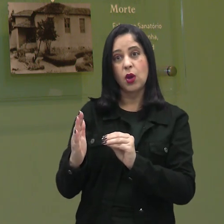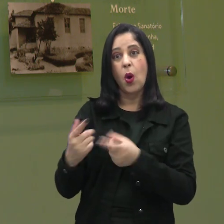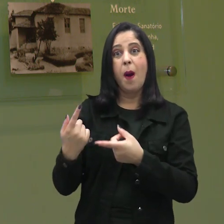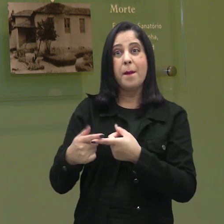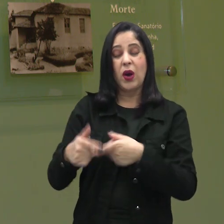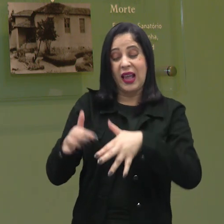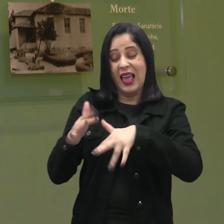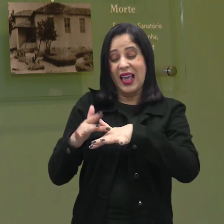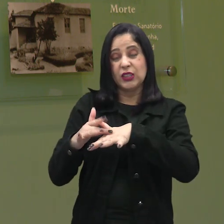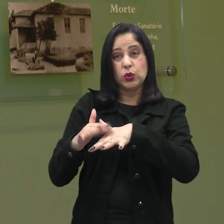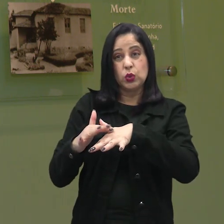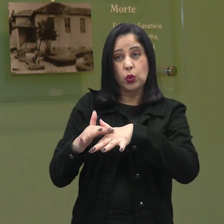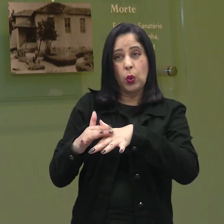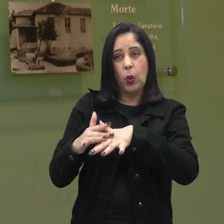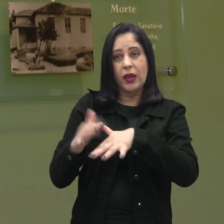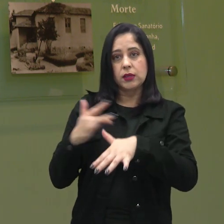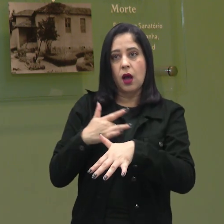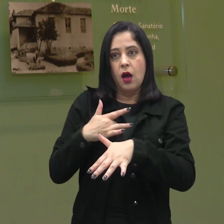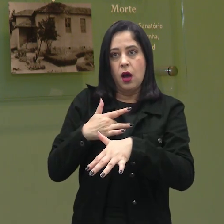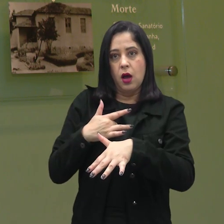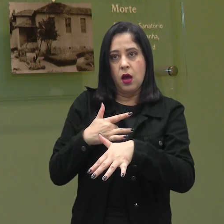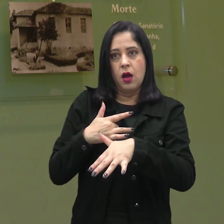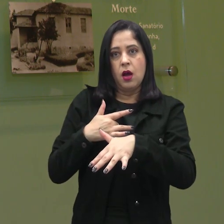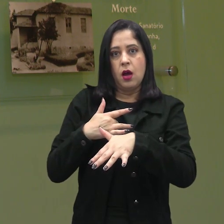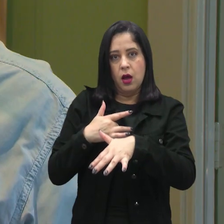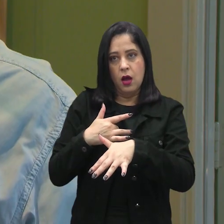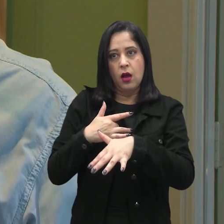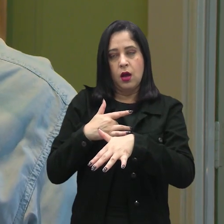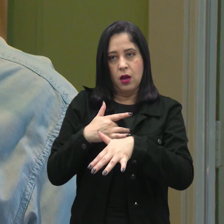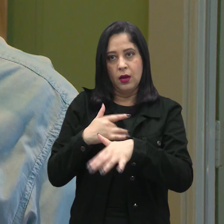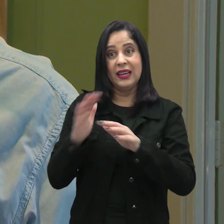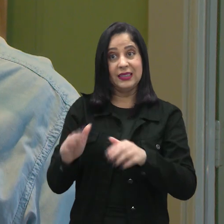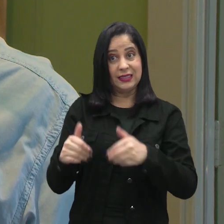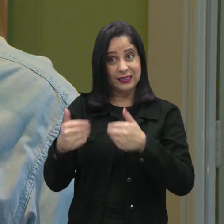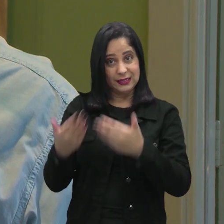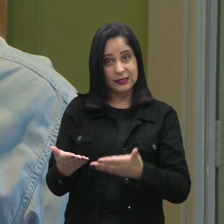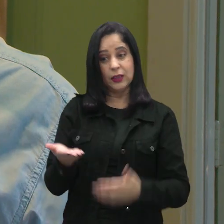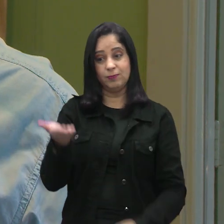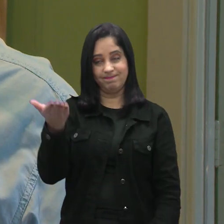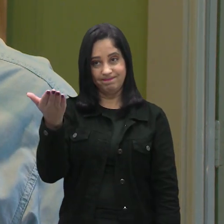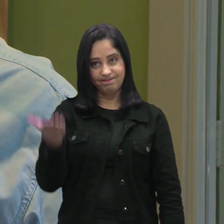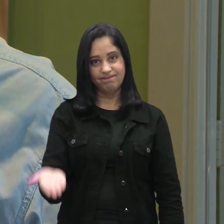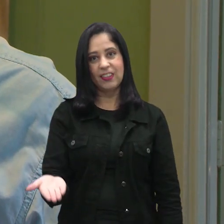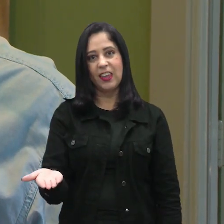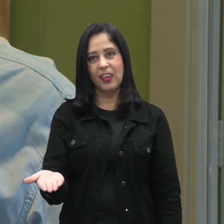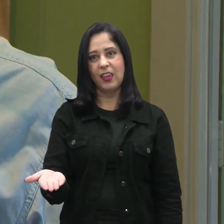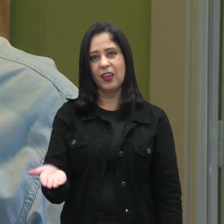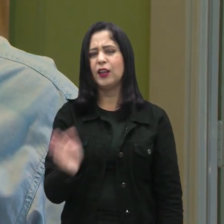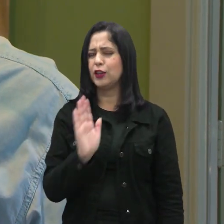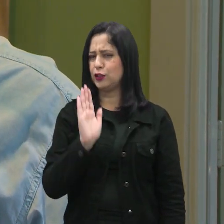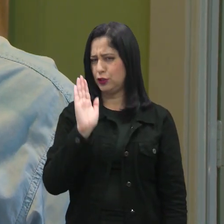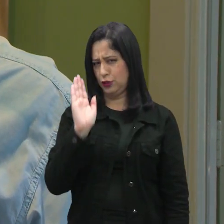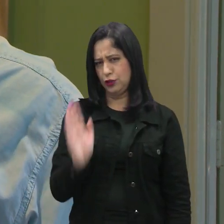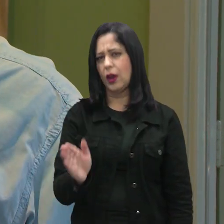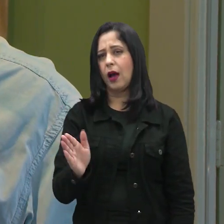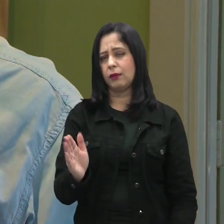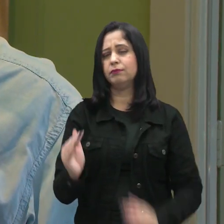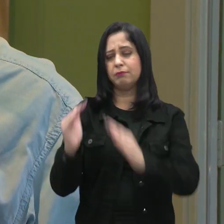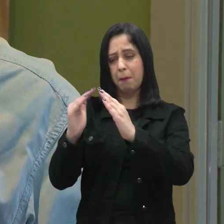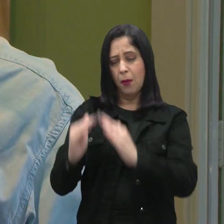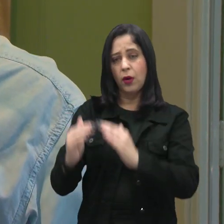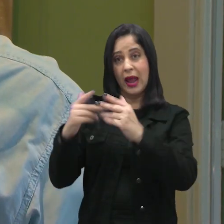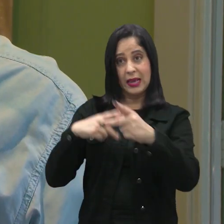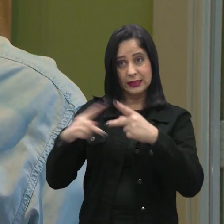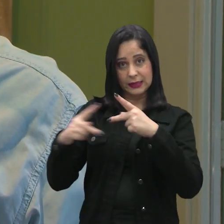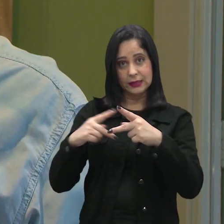tendo sido acometido pela tuberculose. Aqui é que, de fato, ele entra na história da nossa cidade, como já estava na história e na presença da nossa